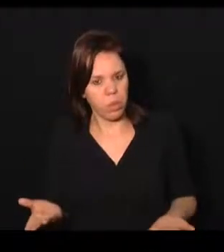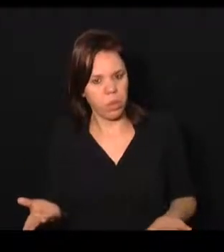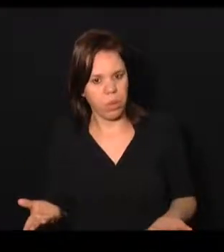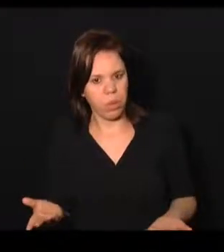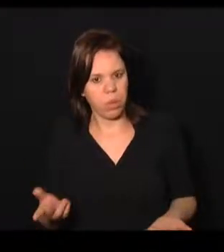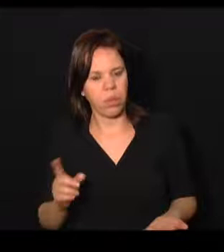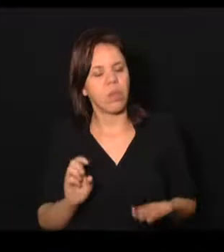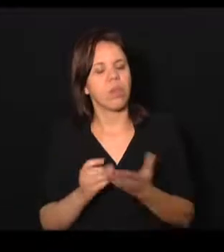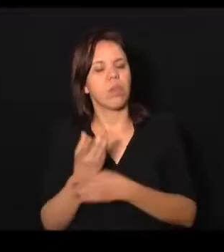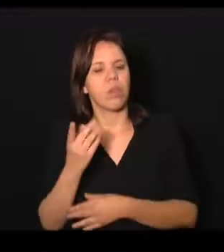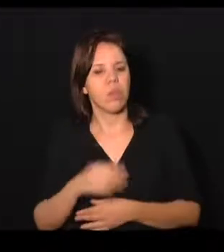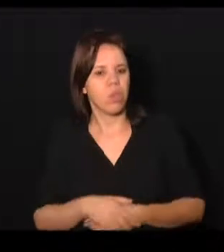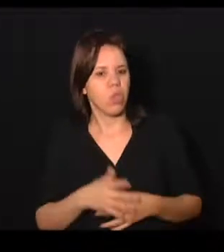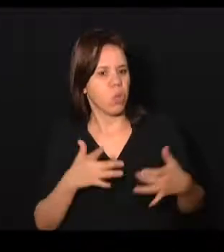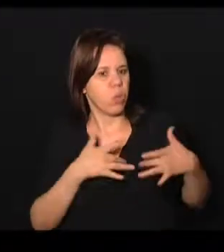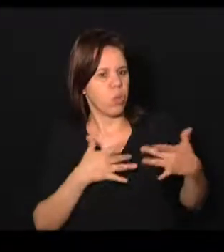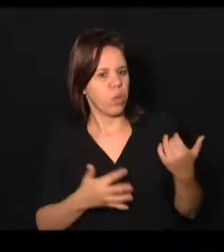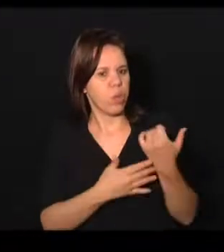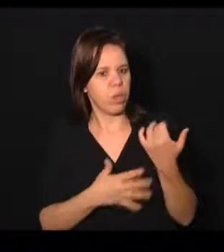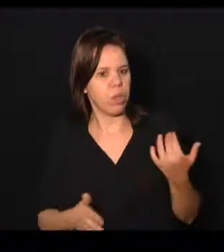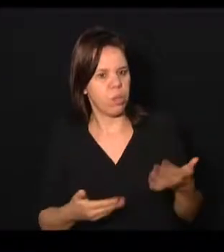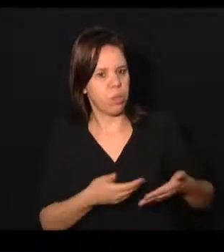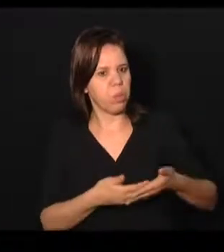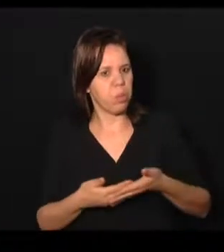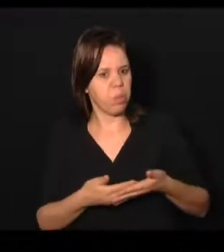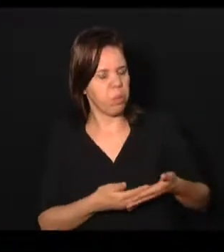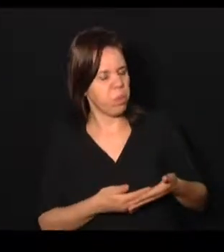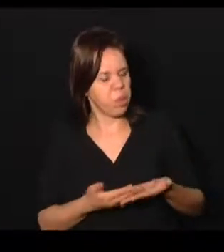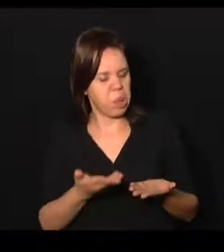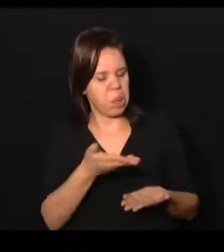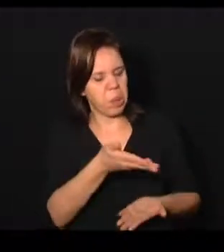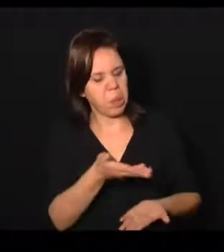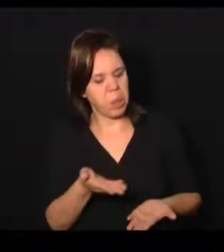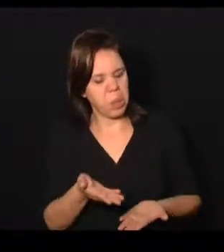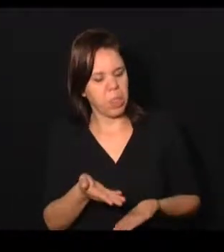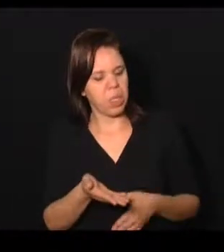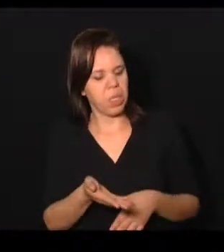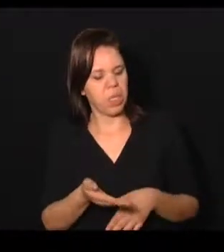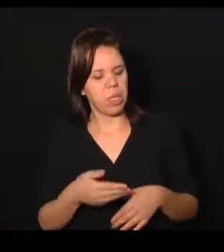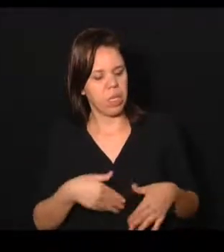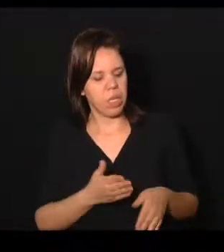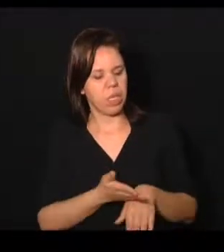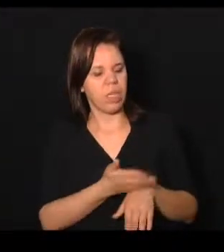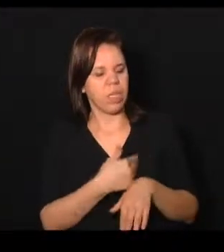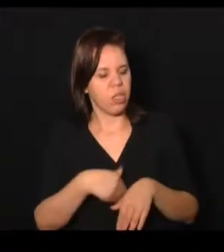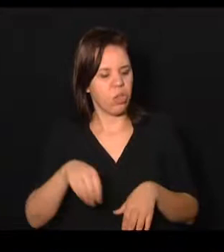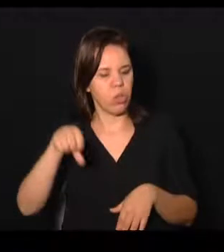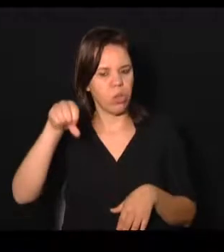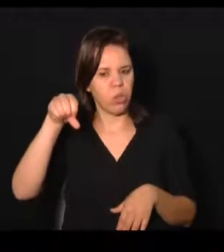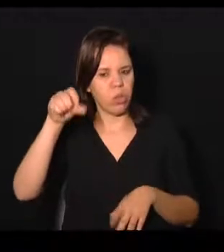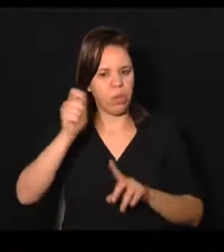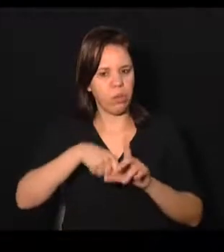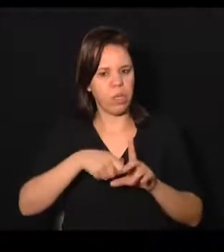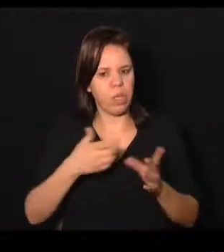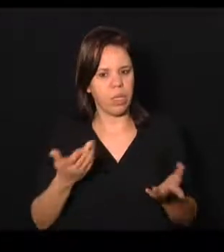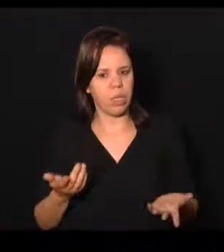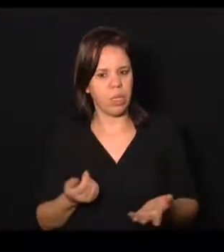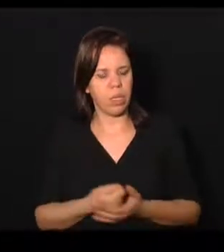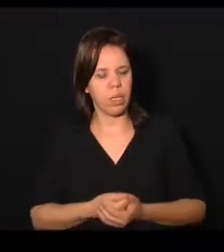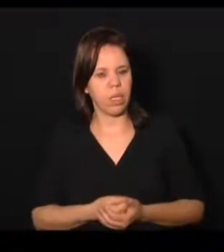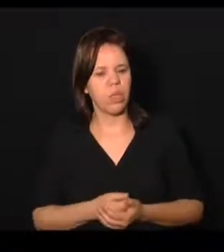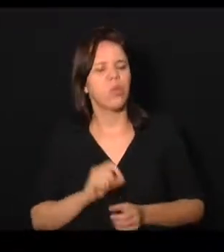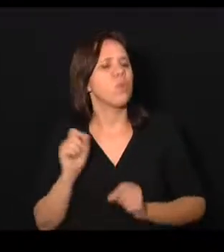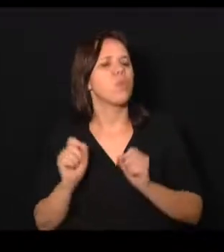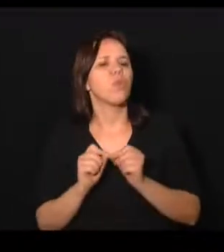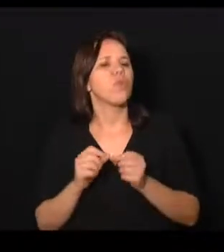sobre essa questão da doação de sangue para os prematuros. E como que funciona isso?